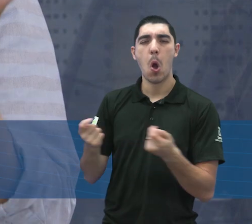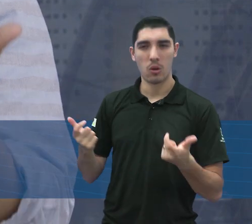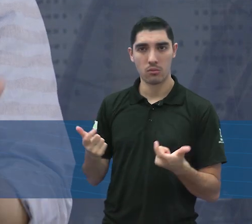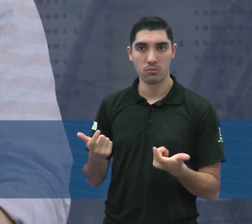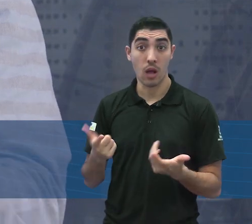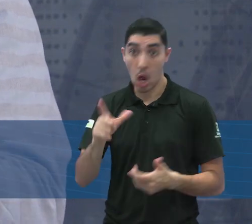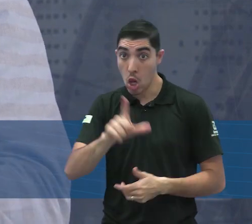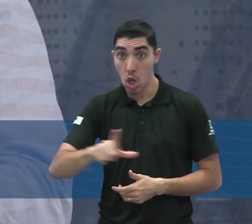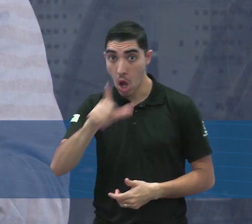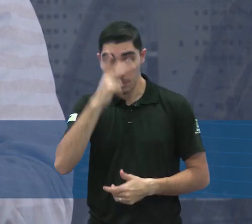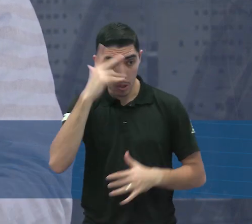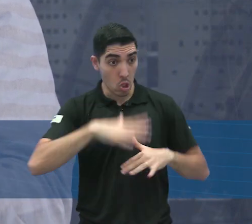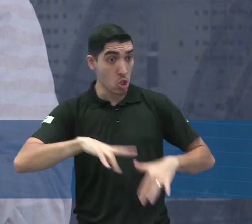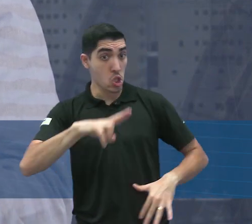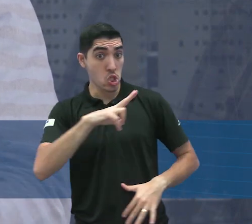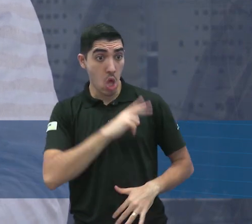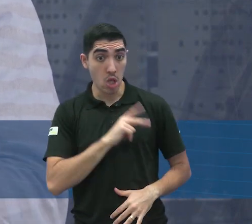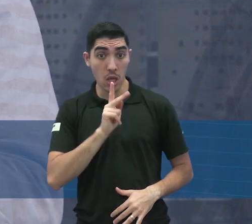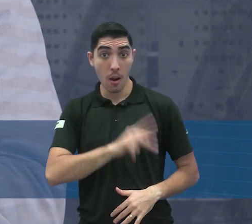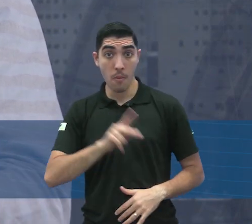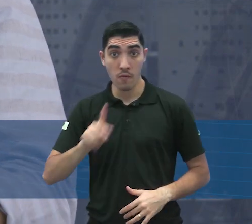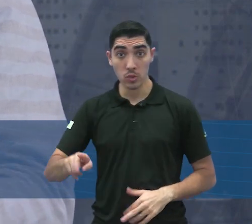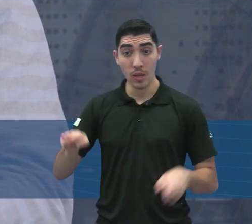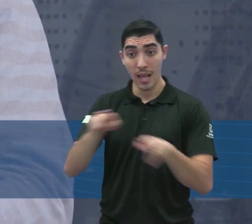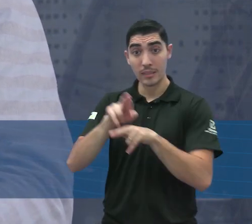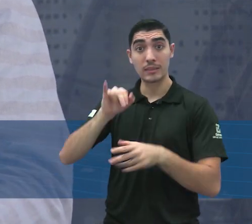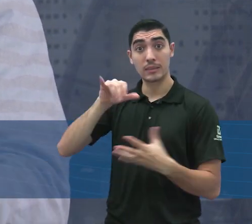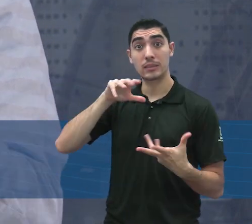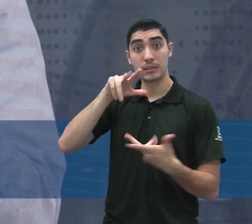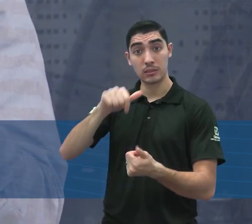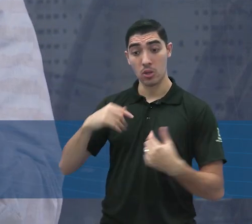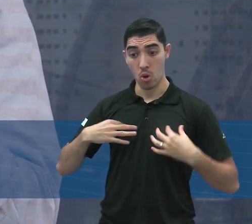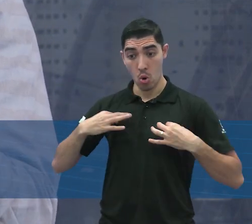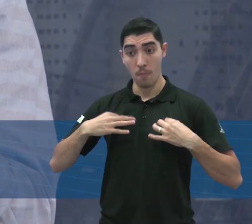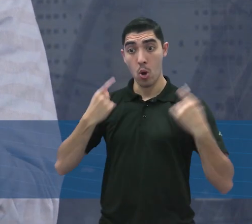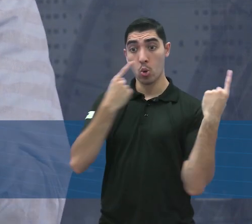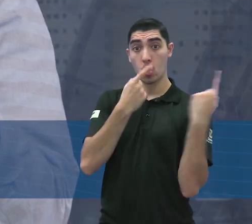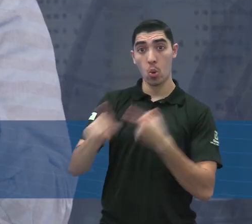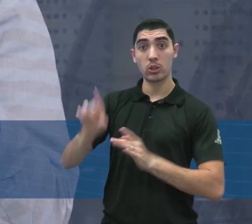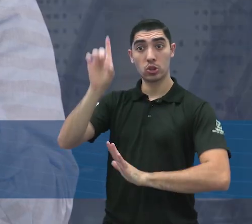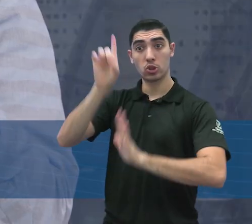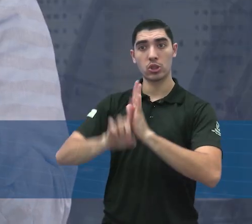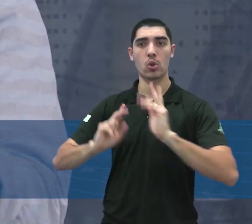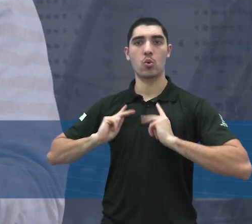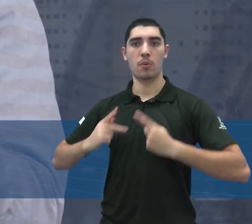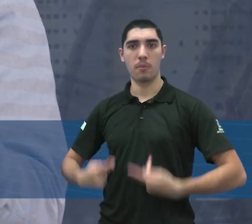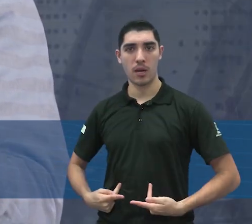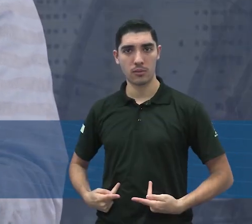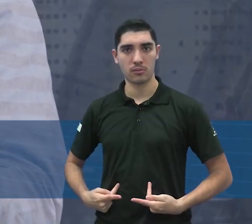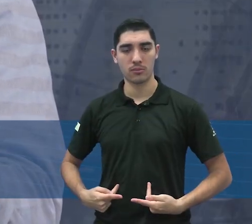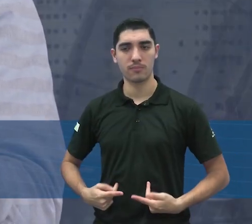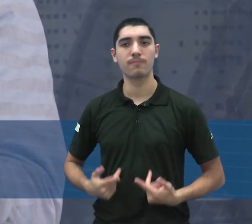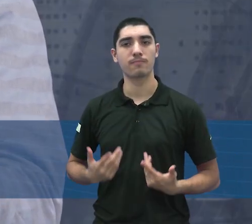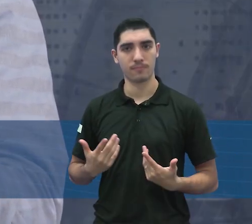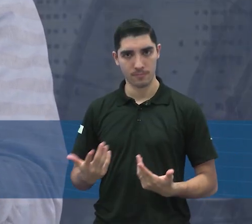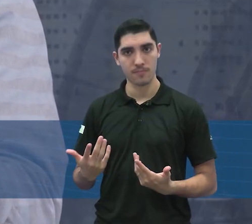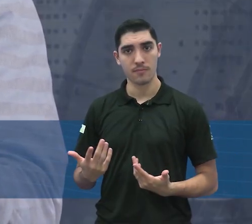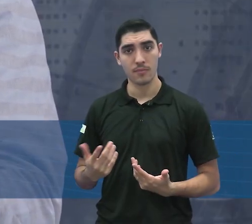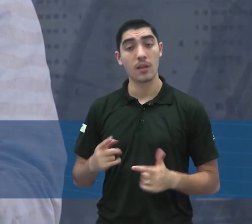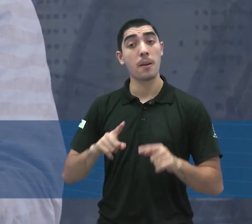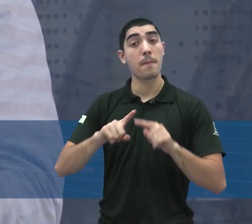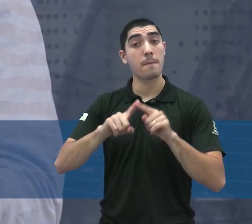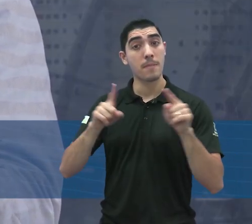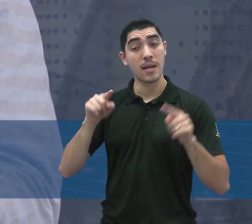rede social, o professor de relações internacionais está com camisa contra os direitos humanos. E isso é utilizado, de maior ou